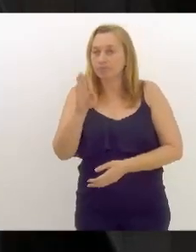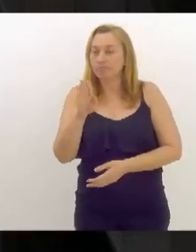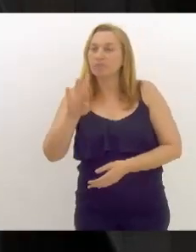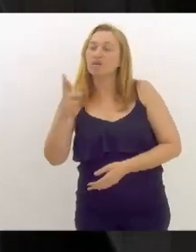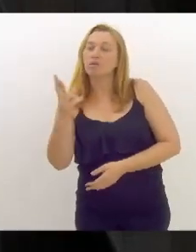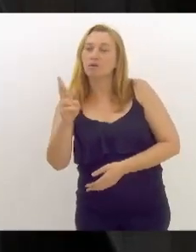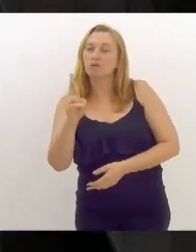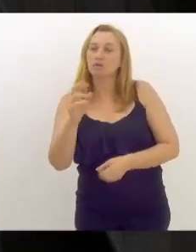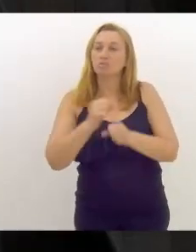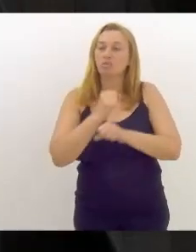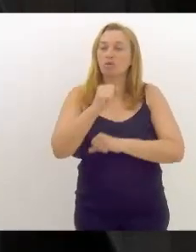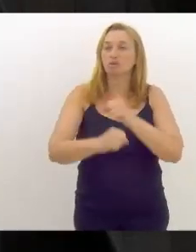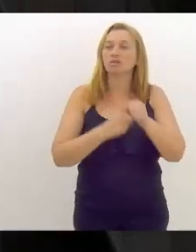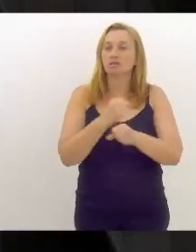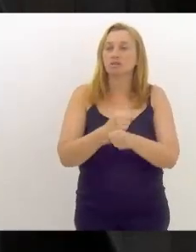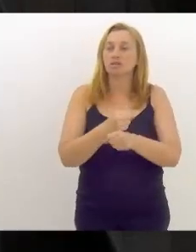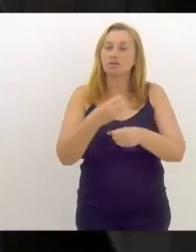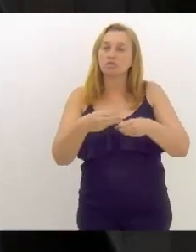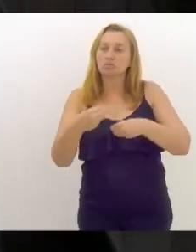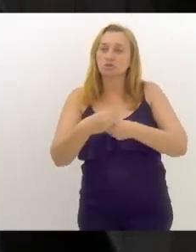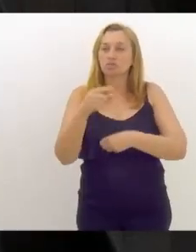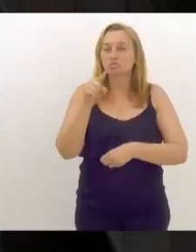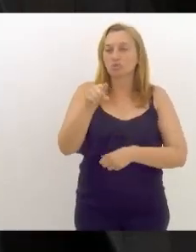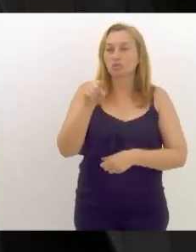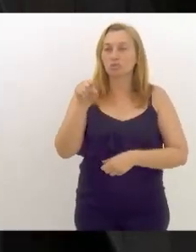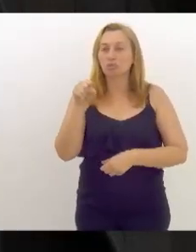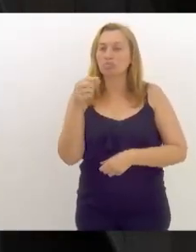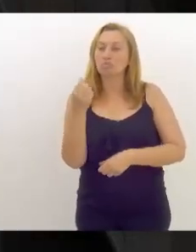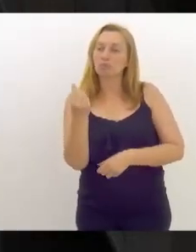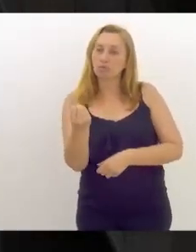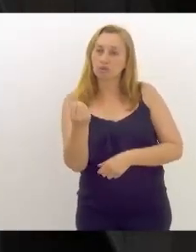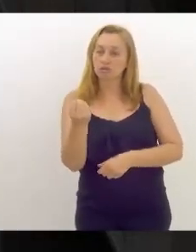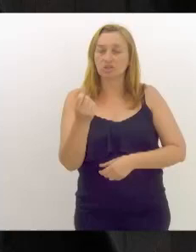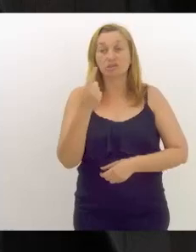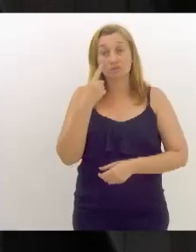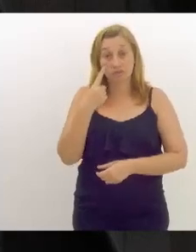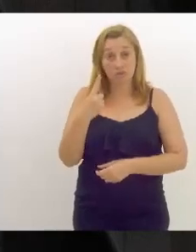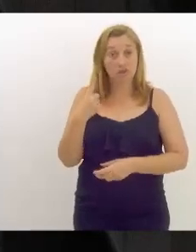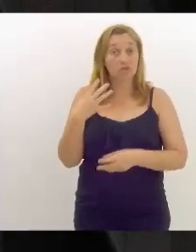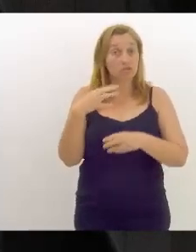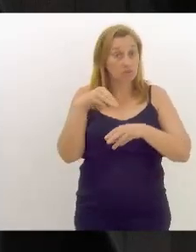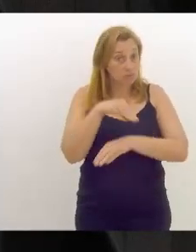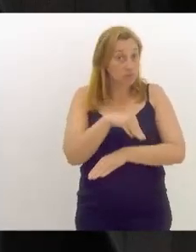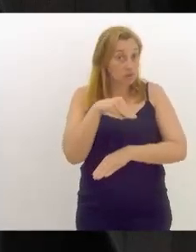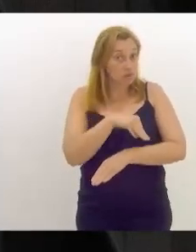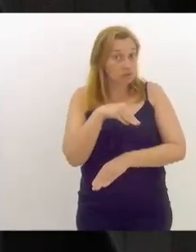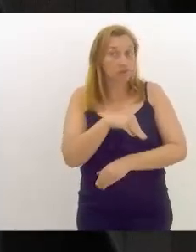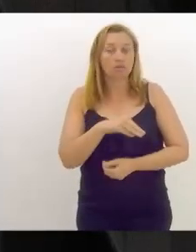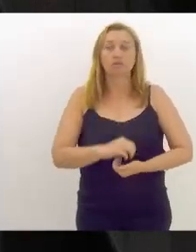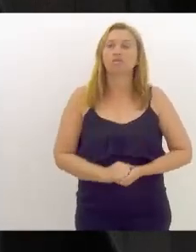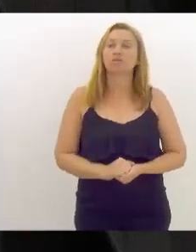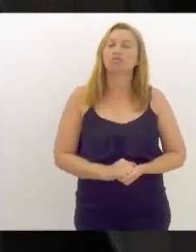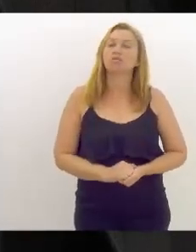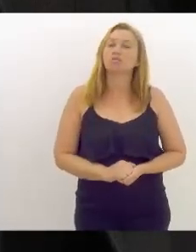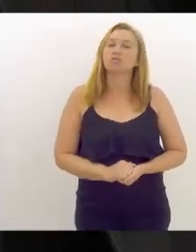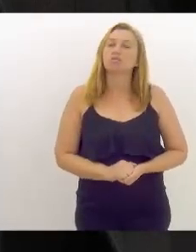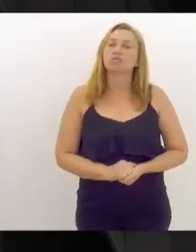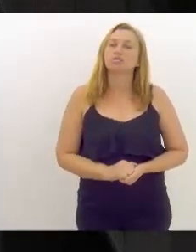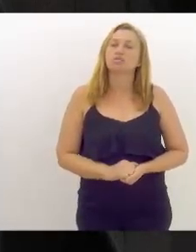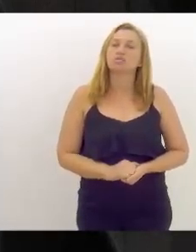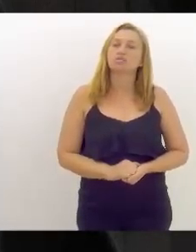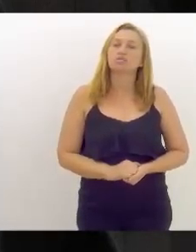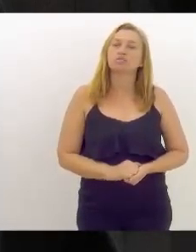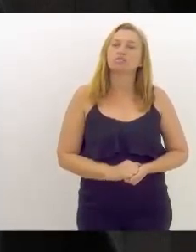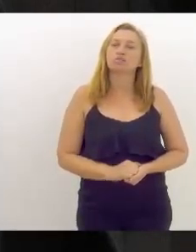vem, e os municípios 1,6. Olha que matemática. E os